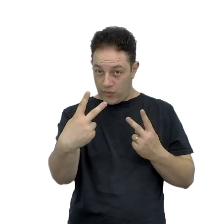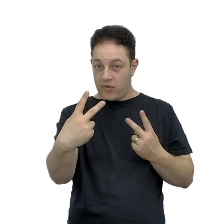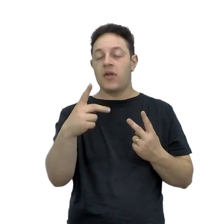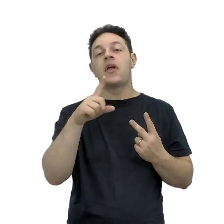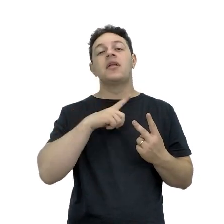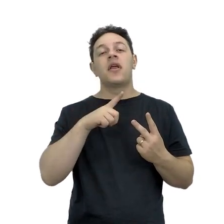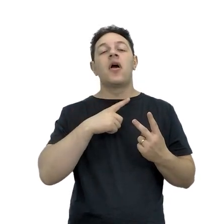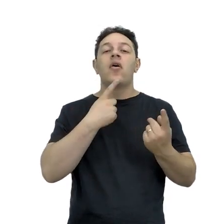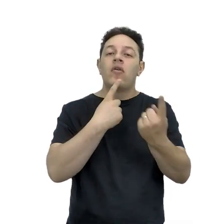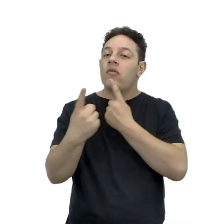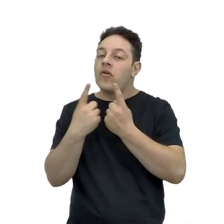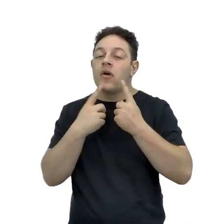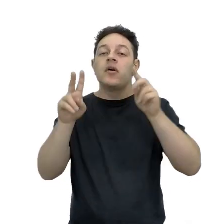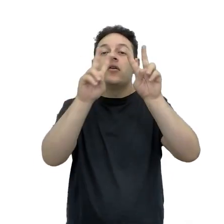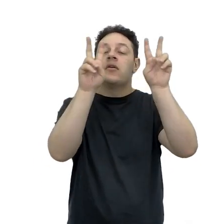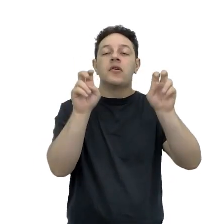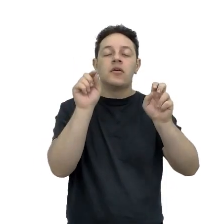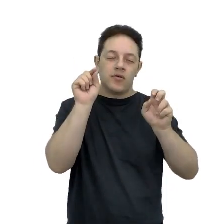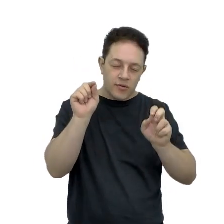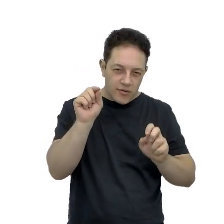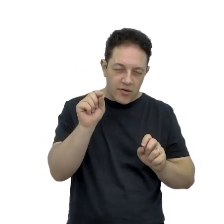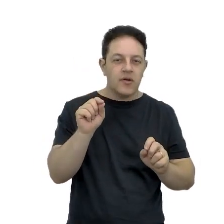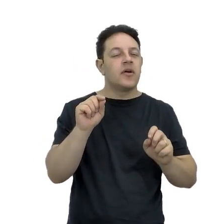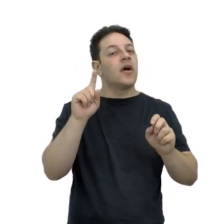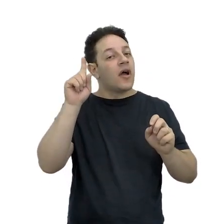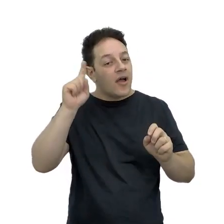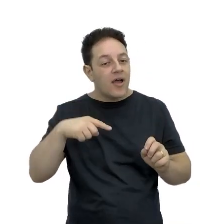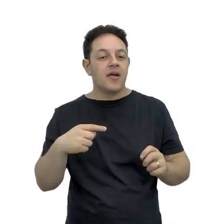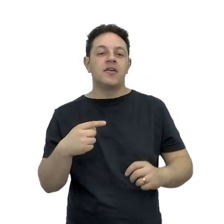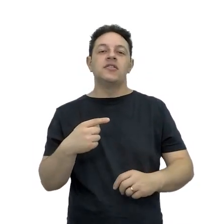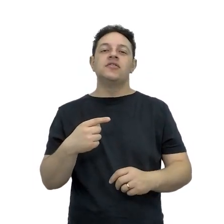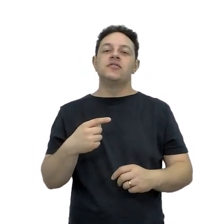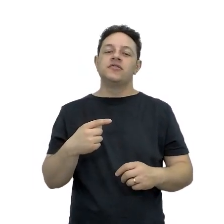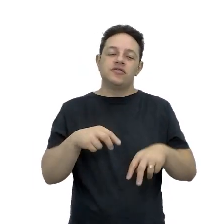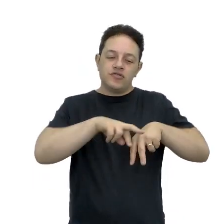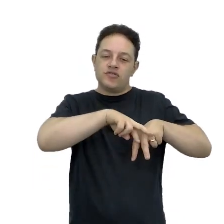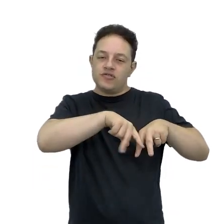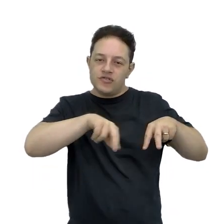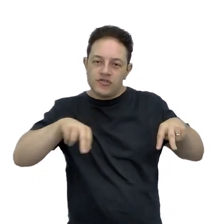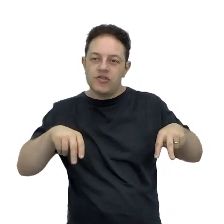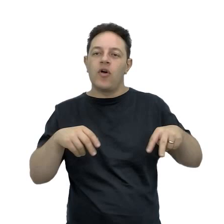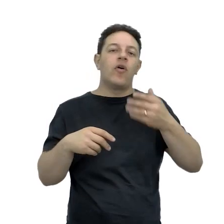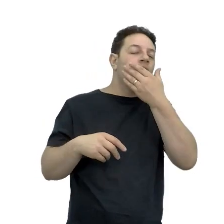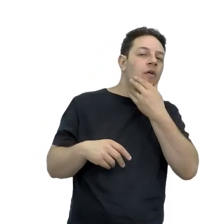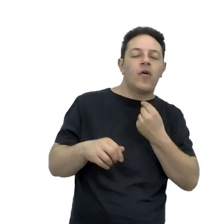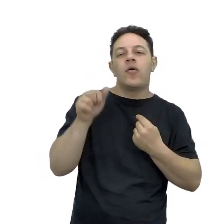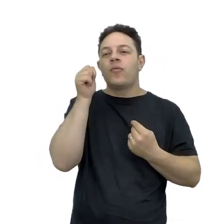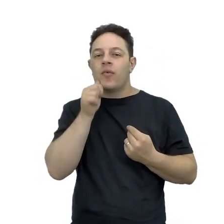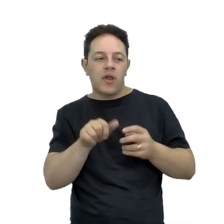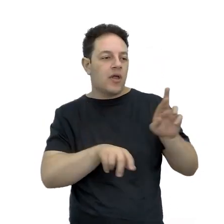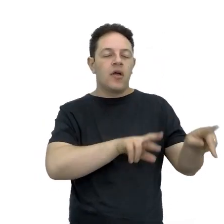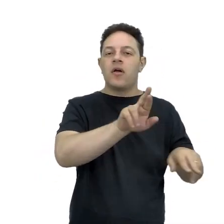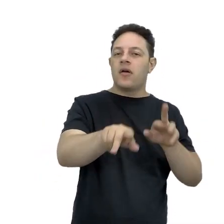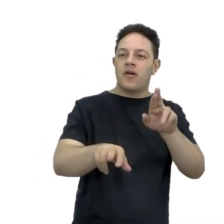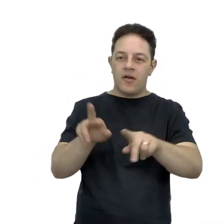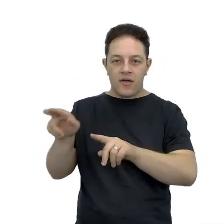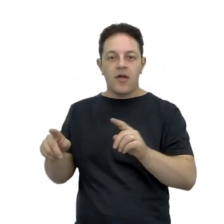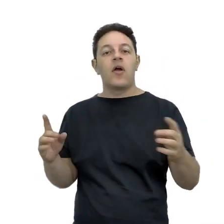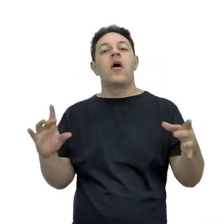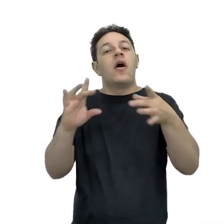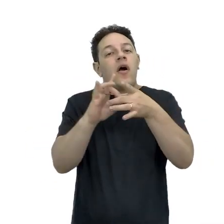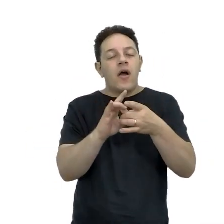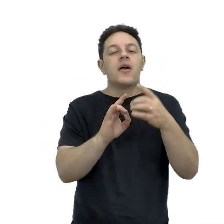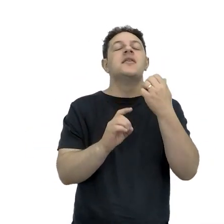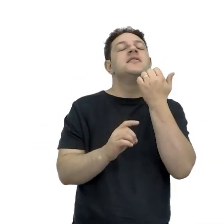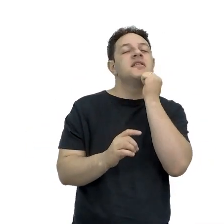conversaremos sobre as questões de gênero e diversidade atreladas às ciências da